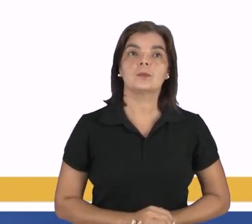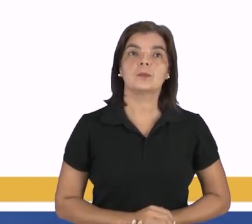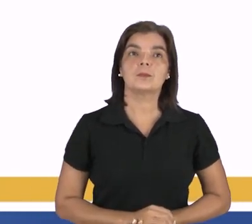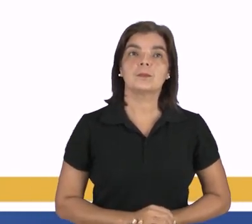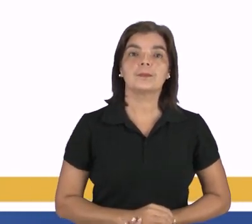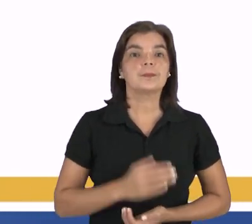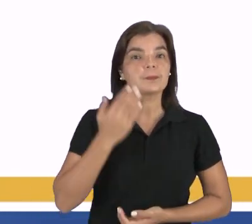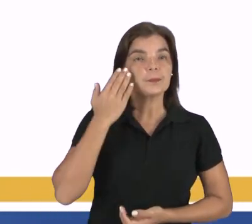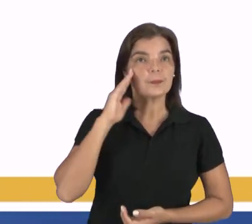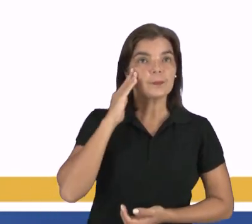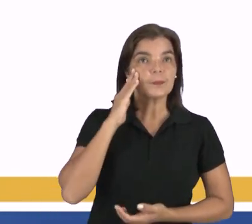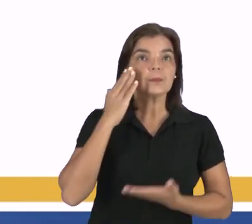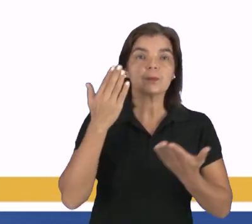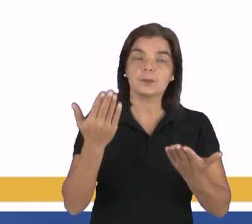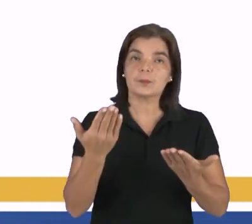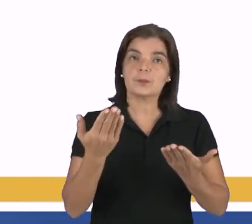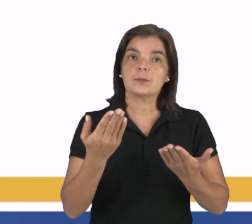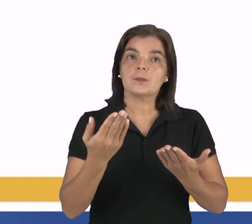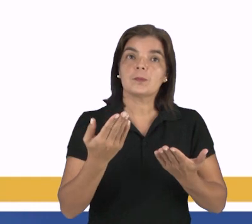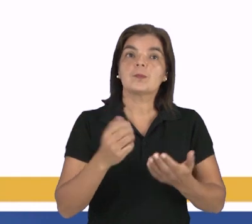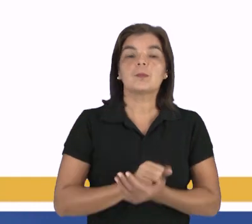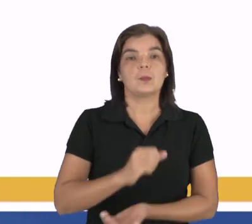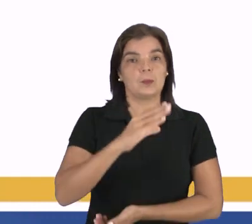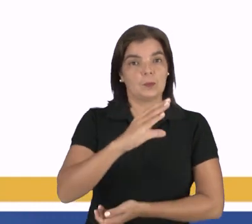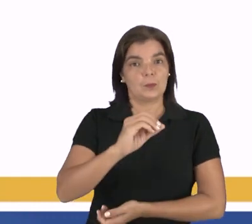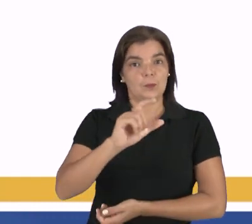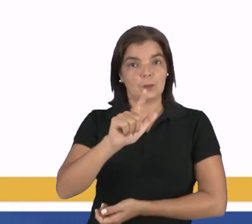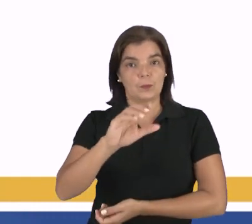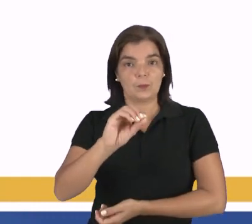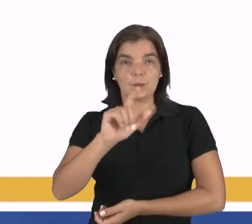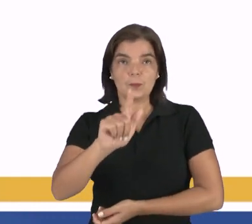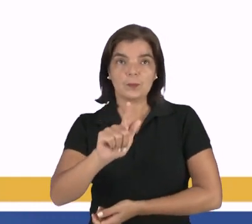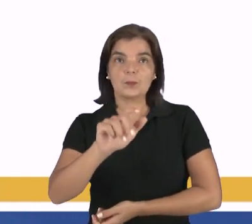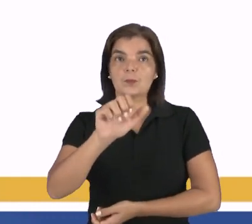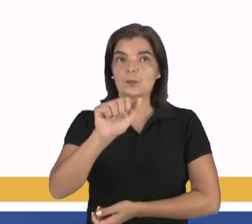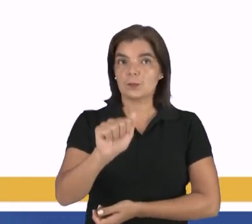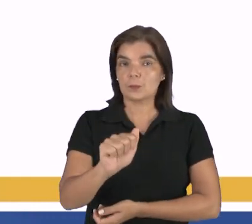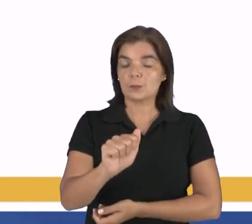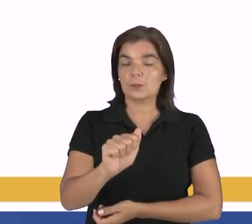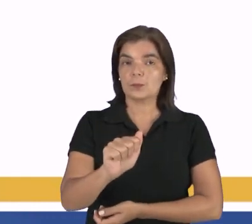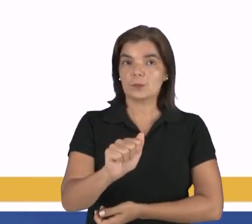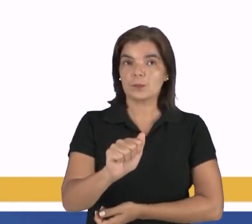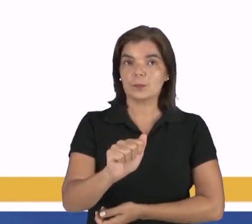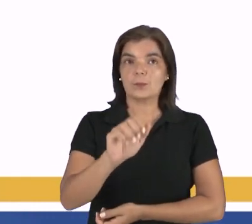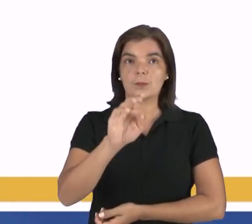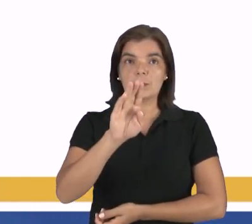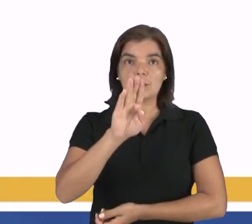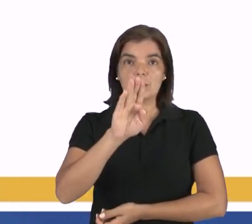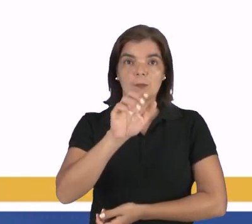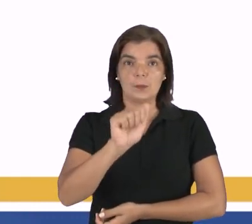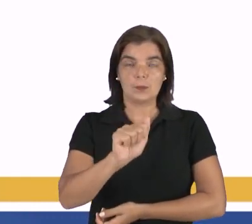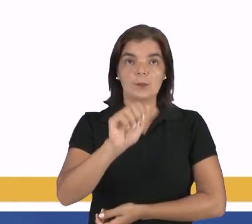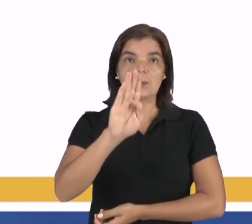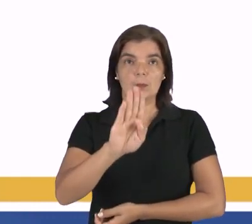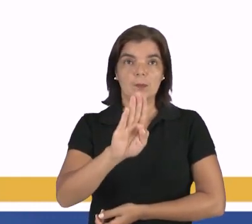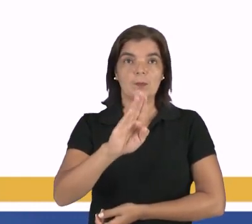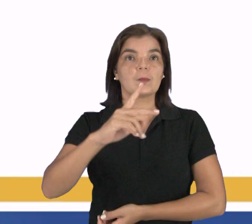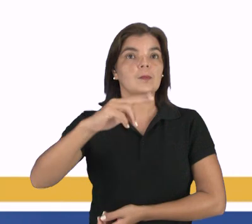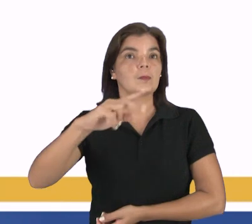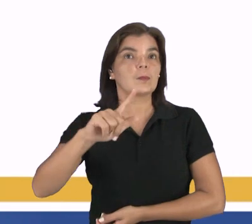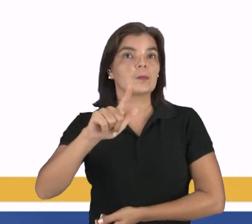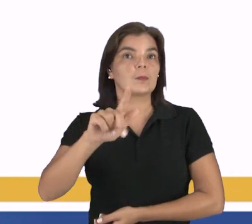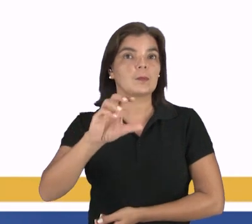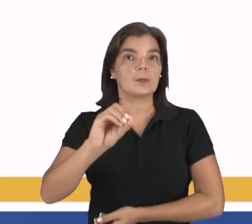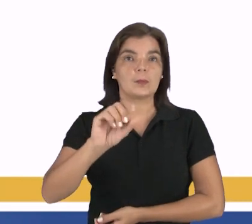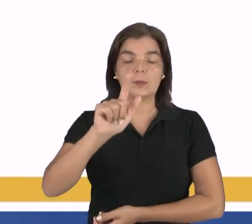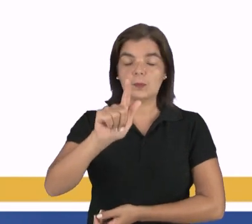A. Tudo bem? Então podemos escrever assim, que o cologaritmo de B na base